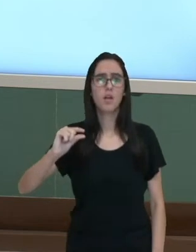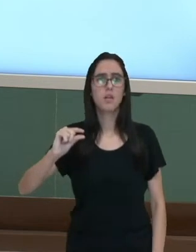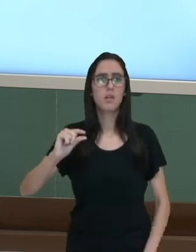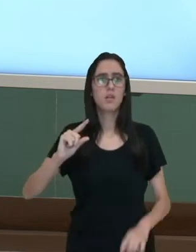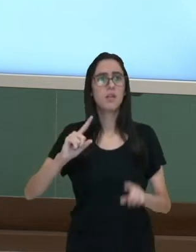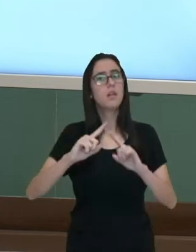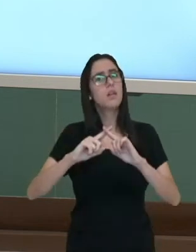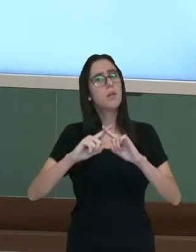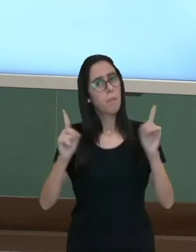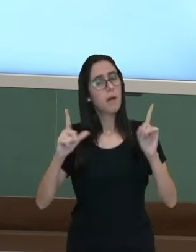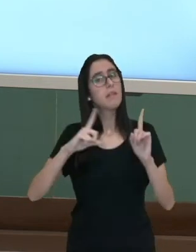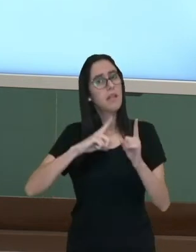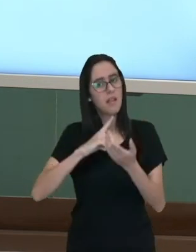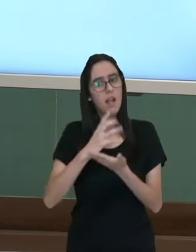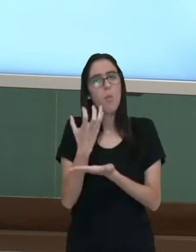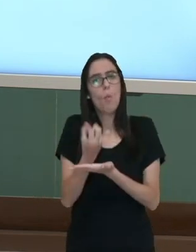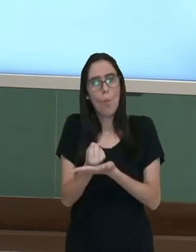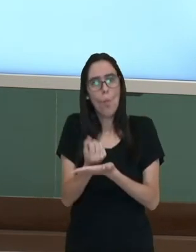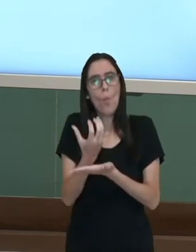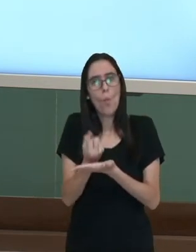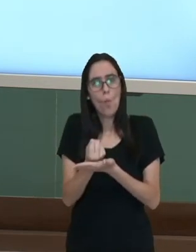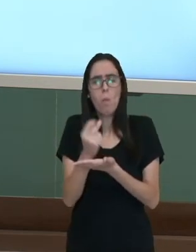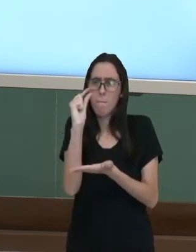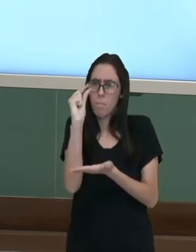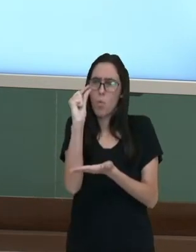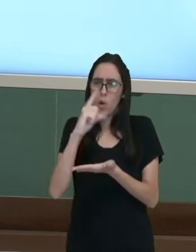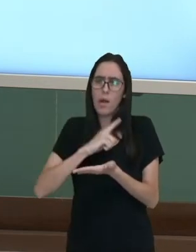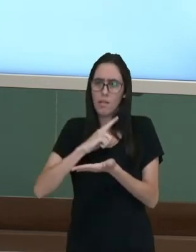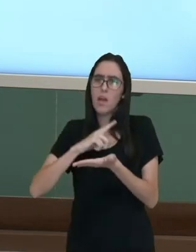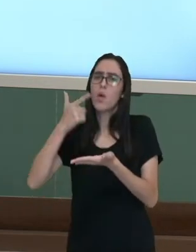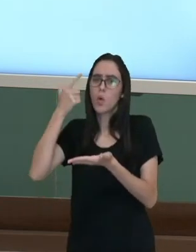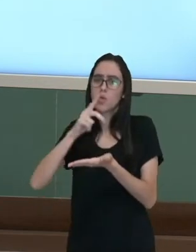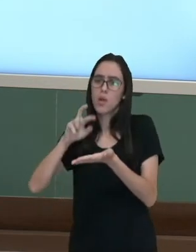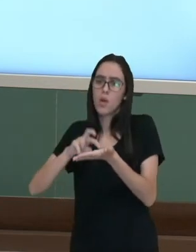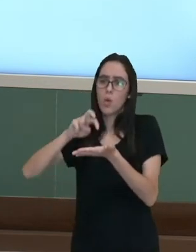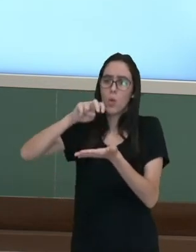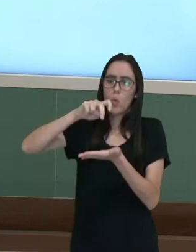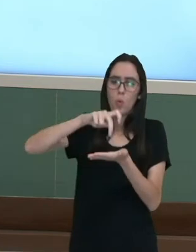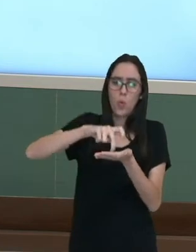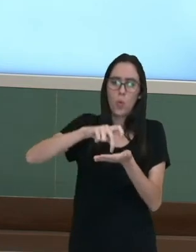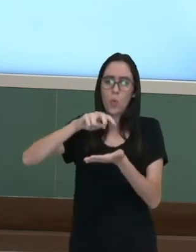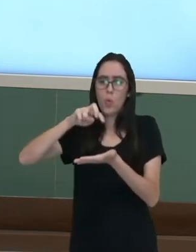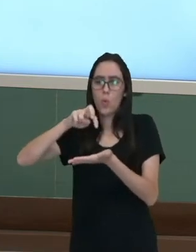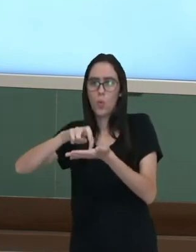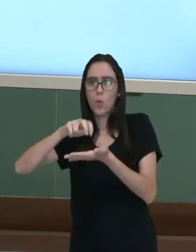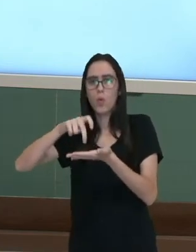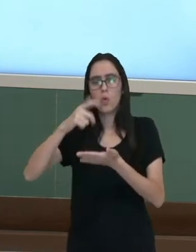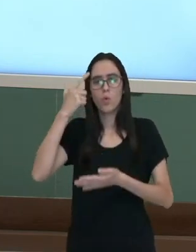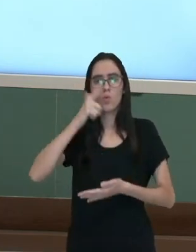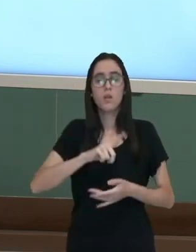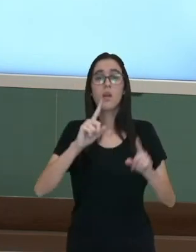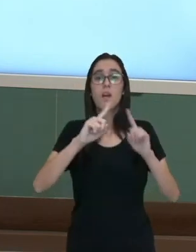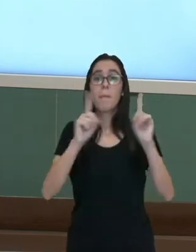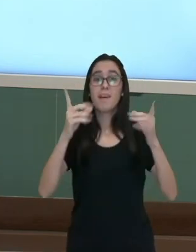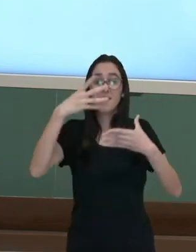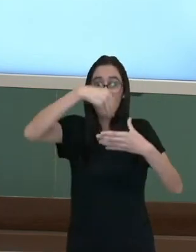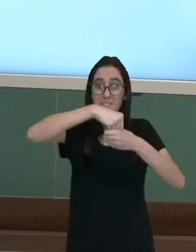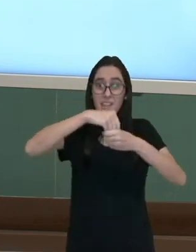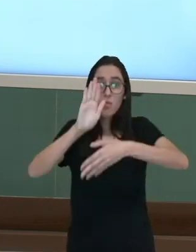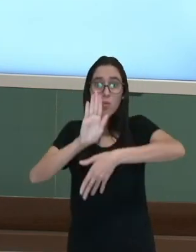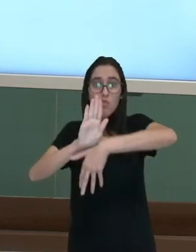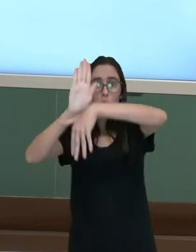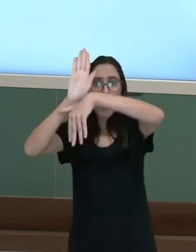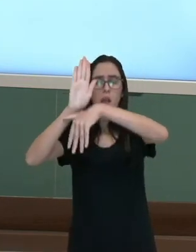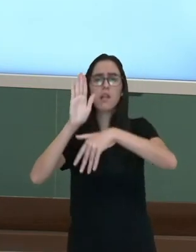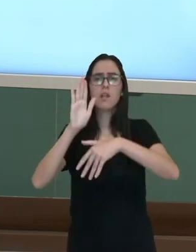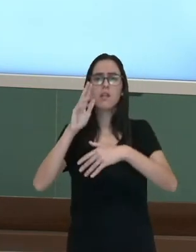uma atração. Né? Por mais que seja meio pequena, mas existe, certo? Essa sensação de movimento tem. E aqui os caras estão de boa flutuando ali. Qual